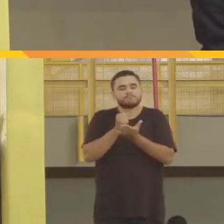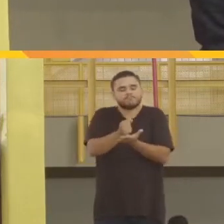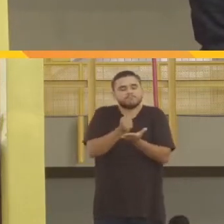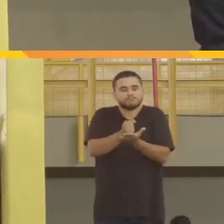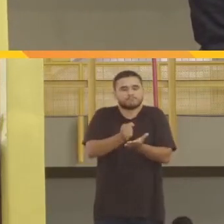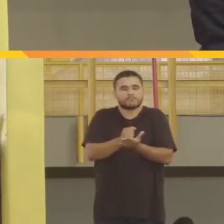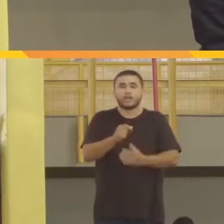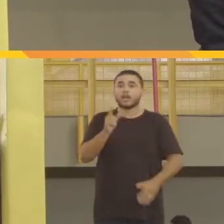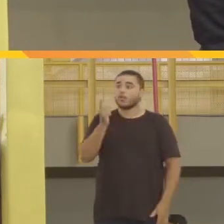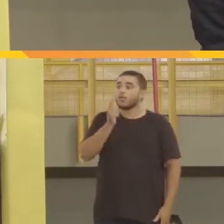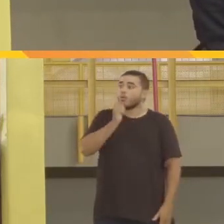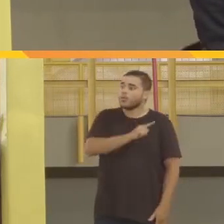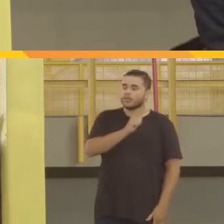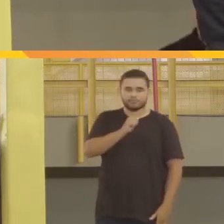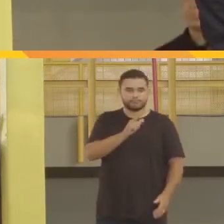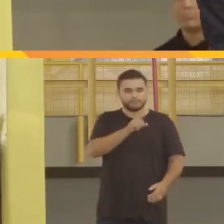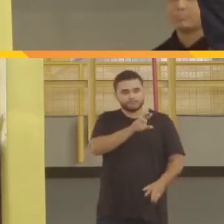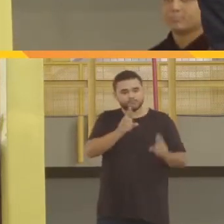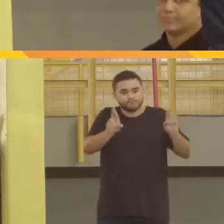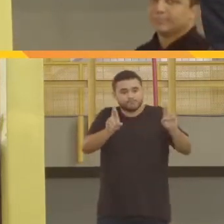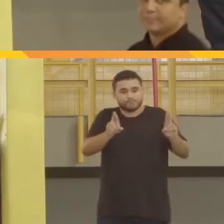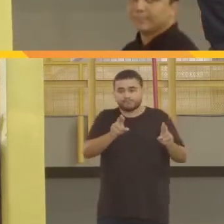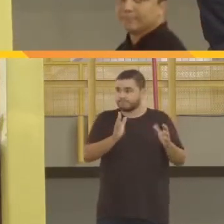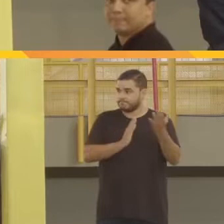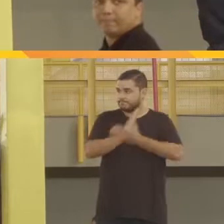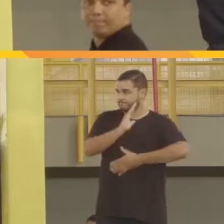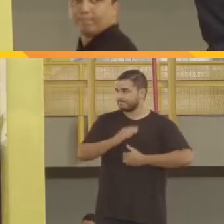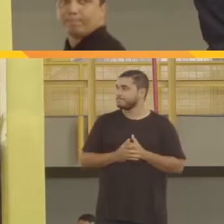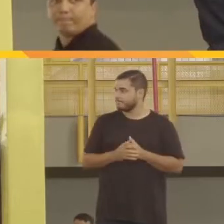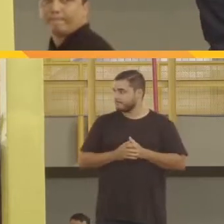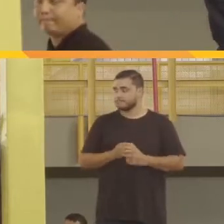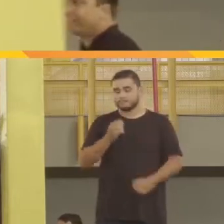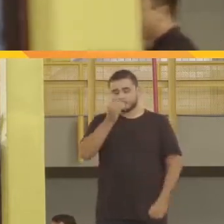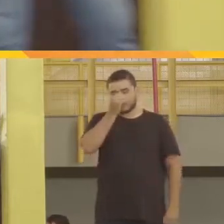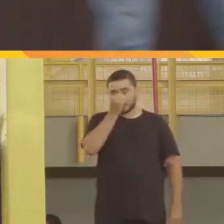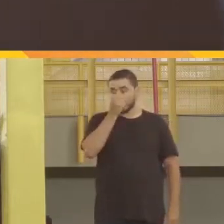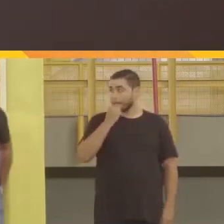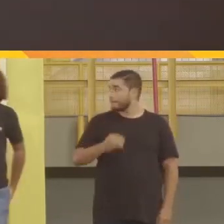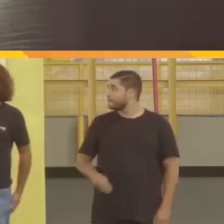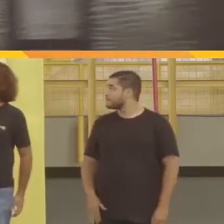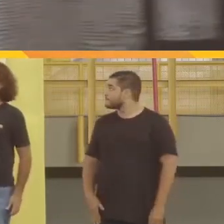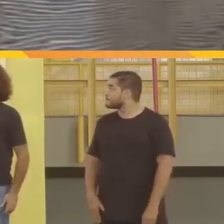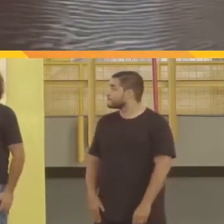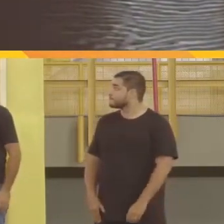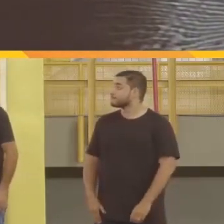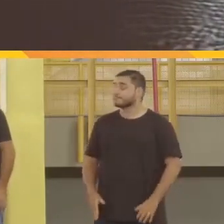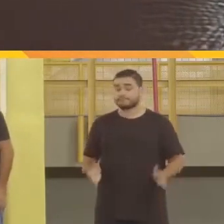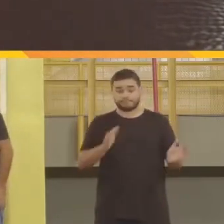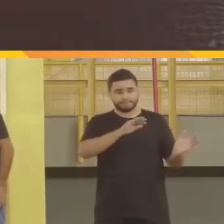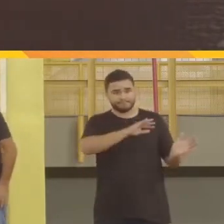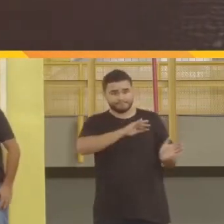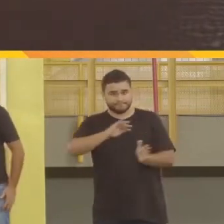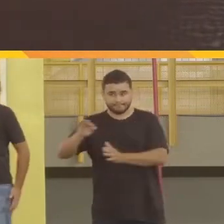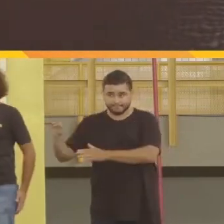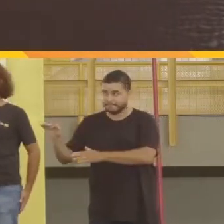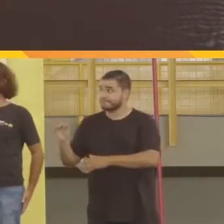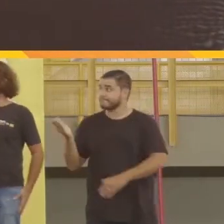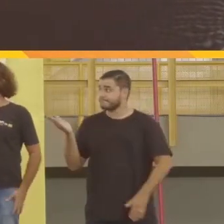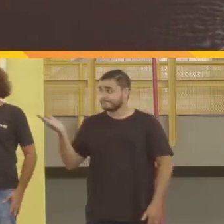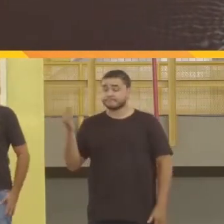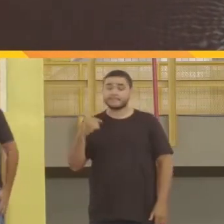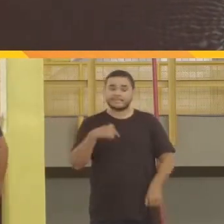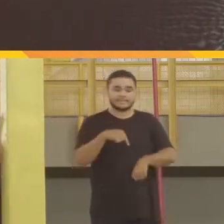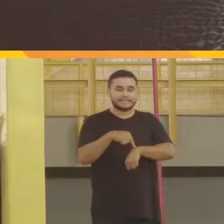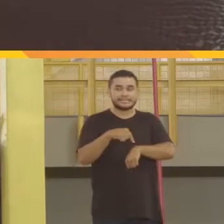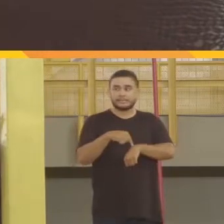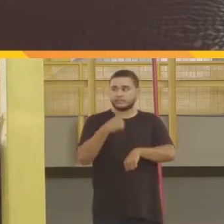para a exitosa aprovação de vocês. Tiago. Show de bola, massa demais. Então pronto, sem mais demoras, porque o tempo